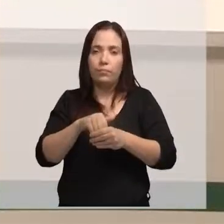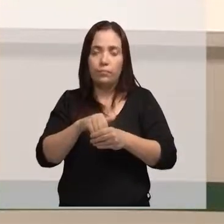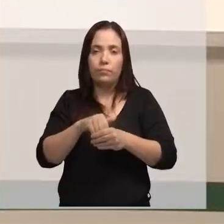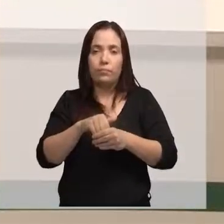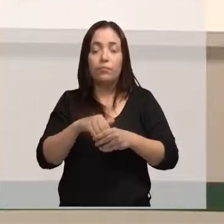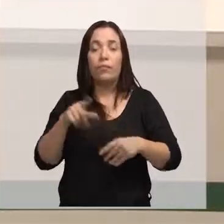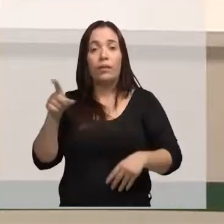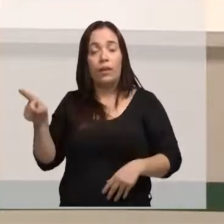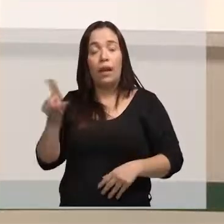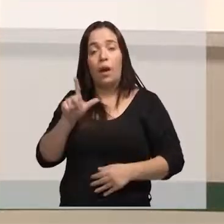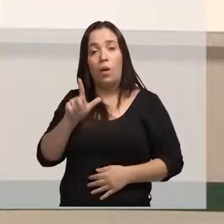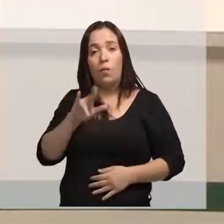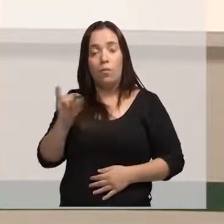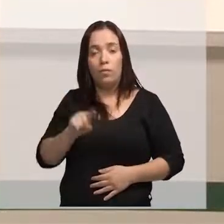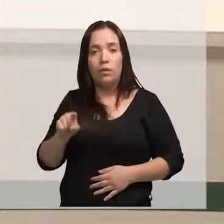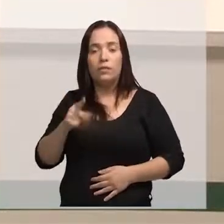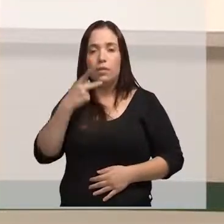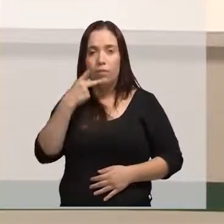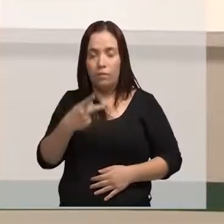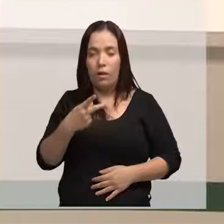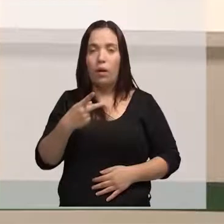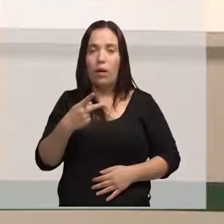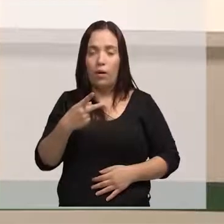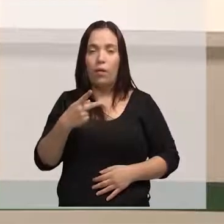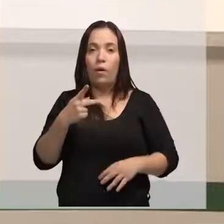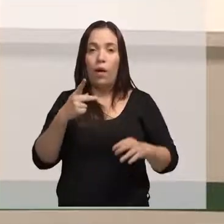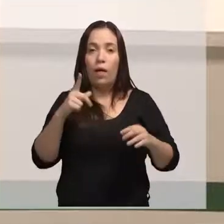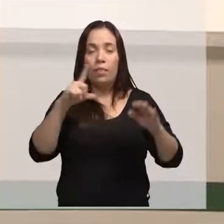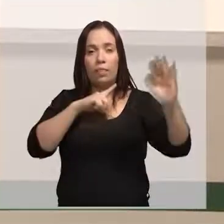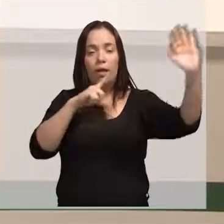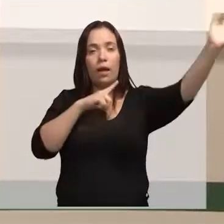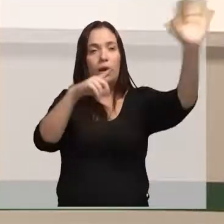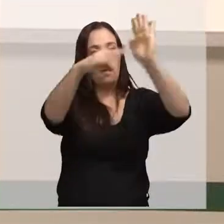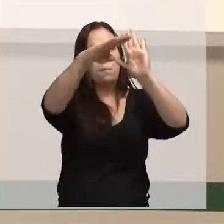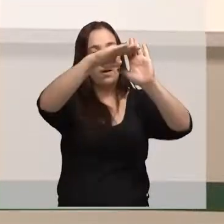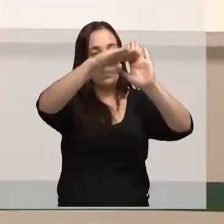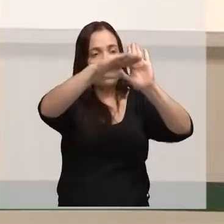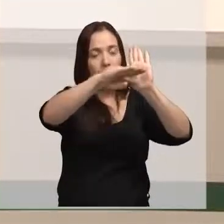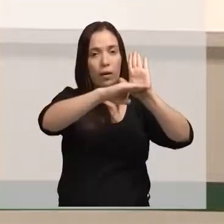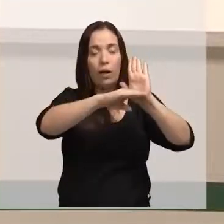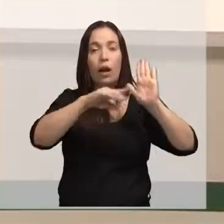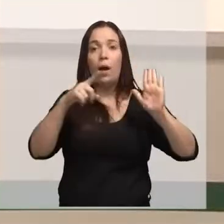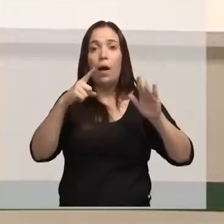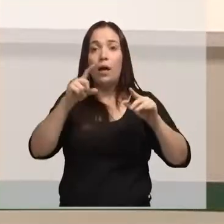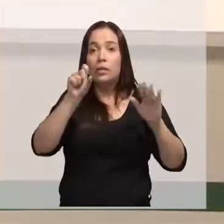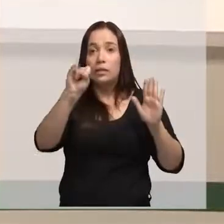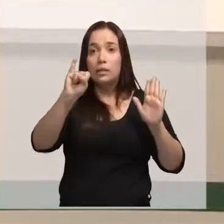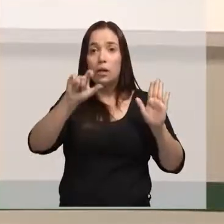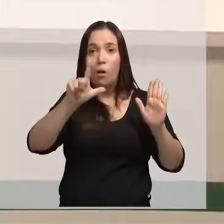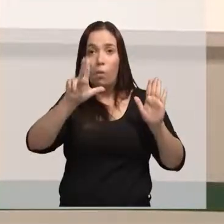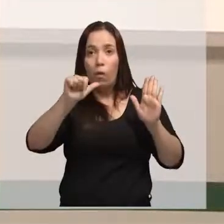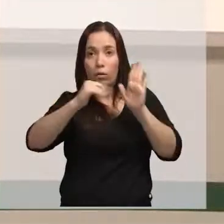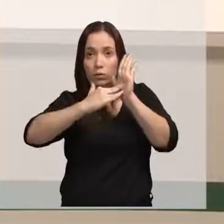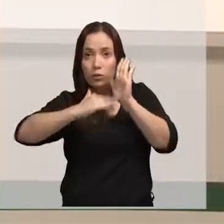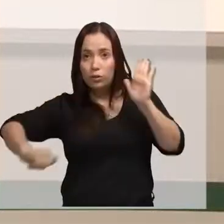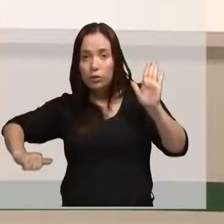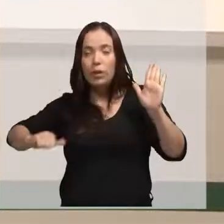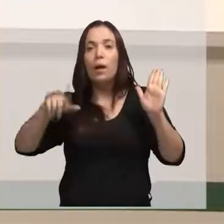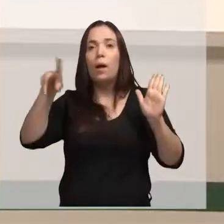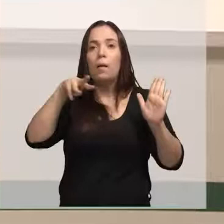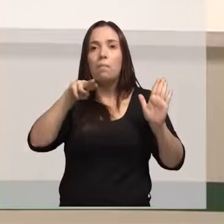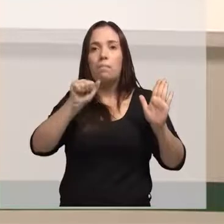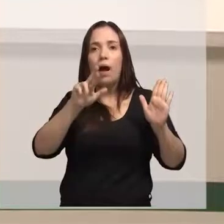Luiz fez de nenhum candidato com 2 dígitos já muda, porque a própria Marina, quando tira o Lula, ela passa seu a segundo. ter 2 dígitos e passa